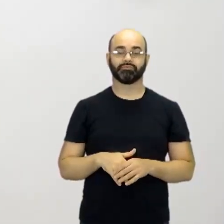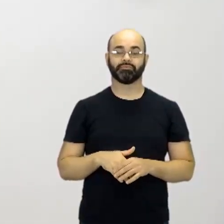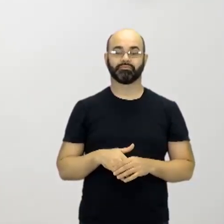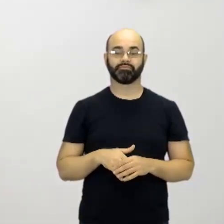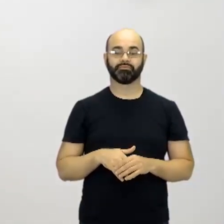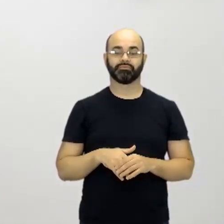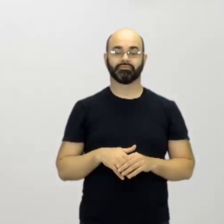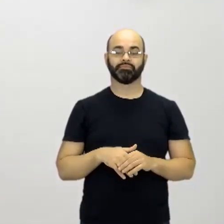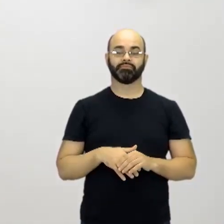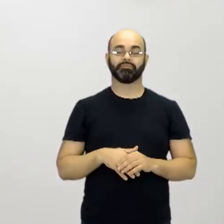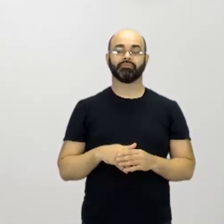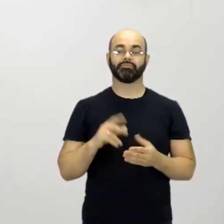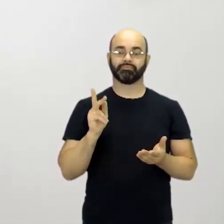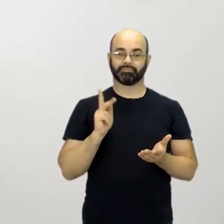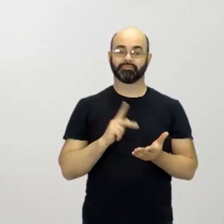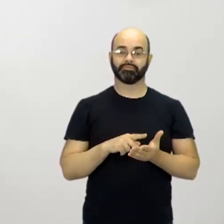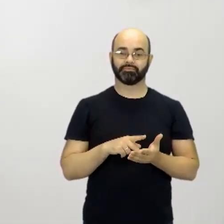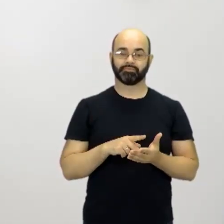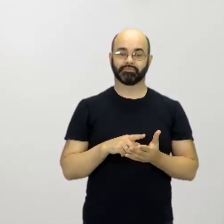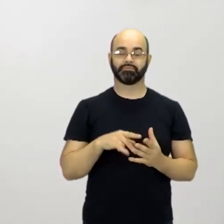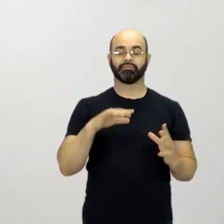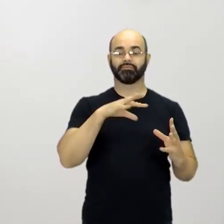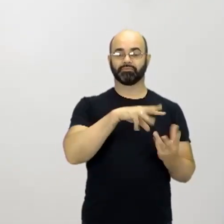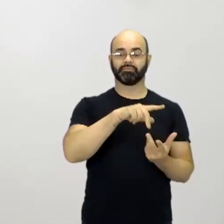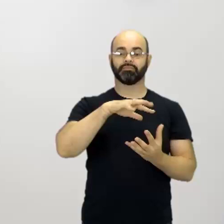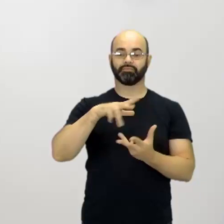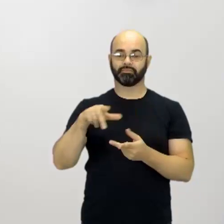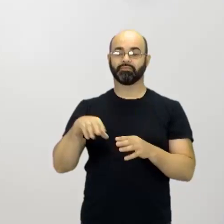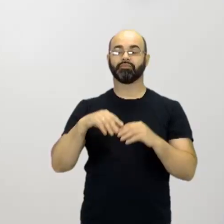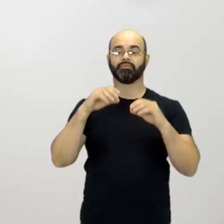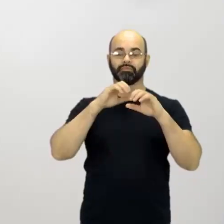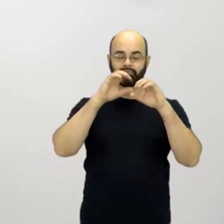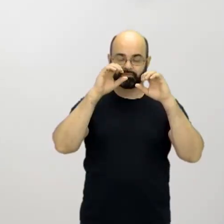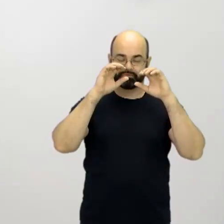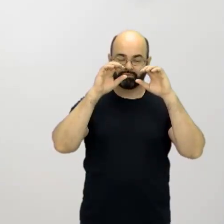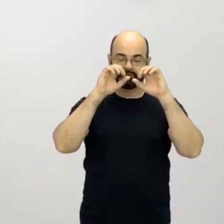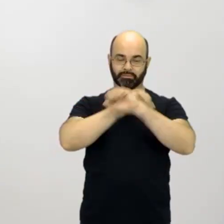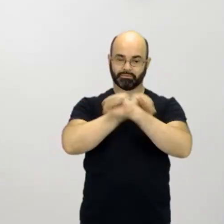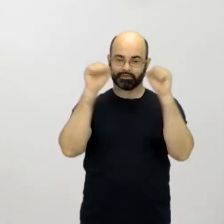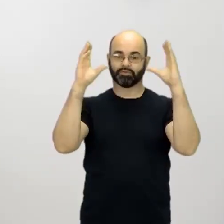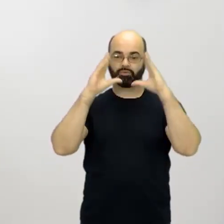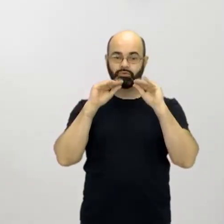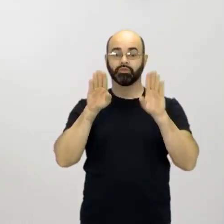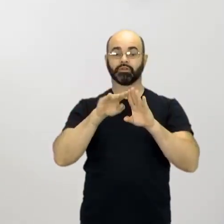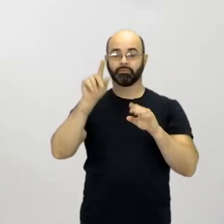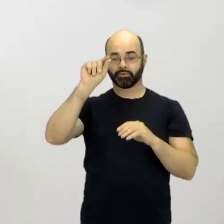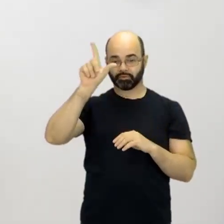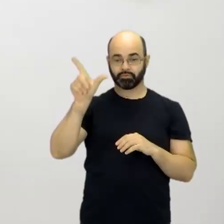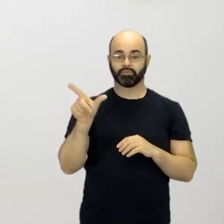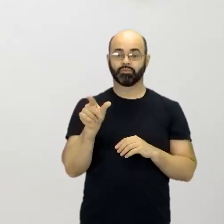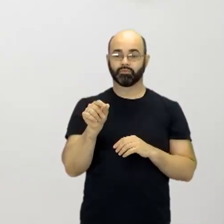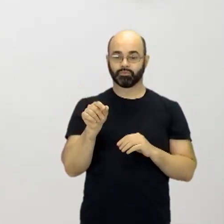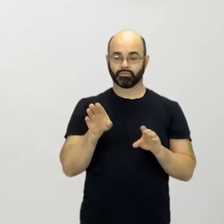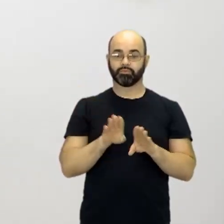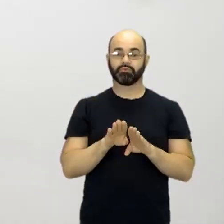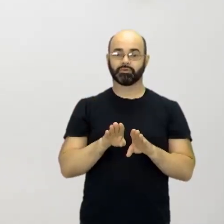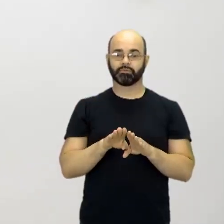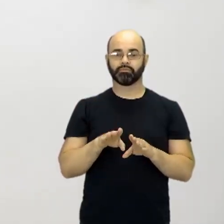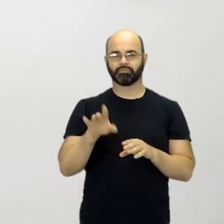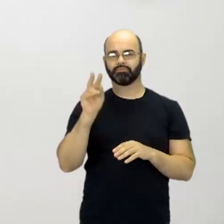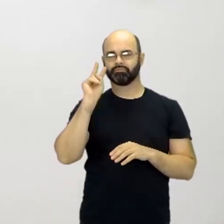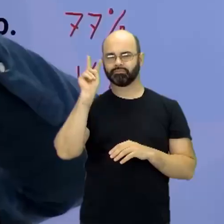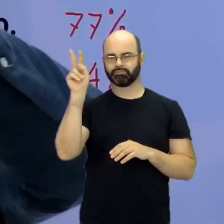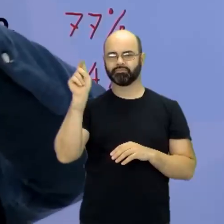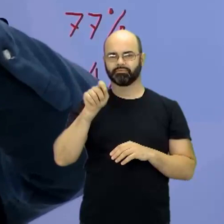aqui os planetas tem de noite até a Lua Às vezes a gente olha para a lua e a gente consegue ter